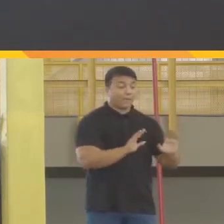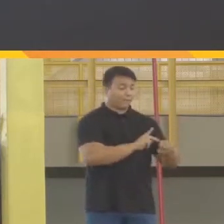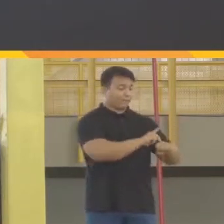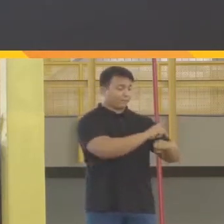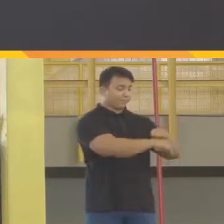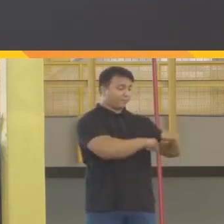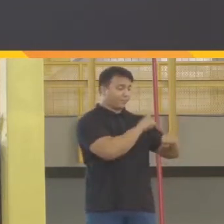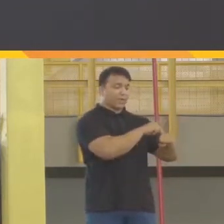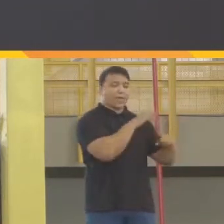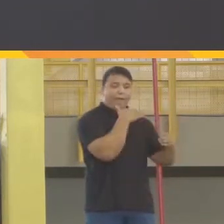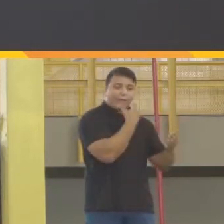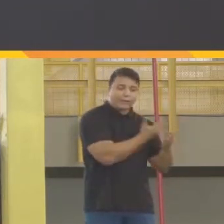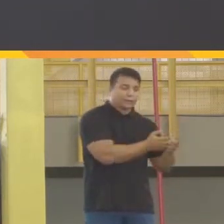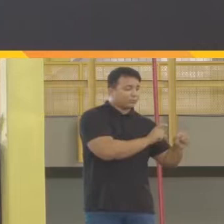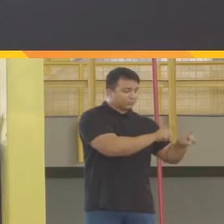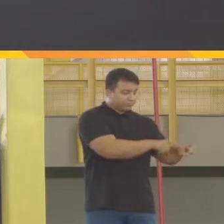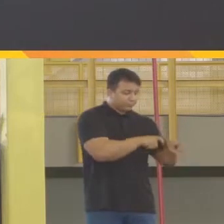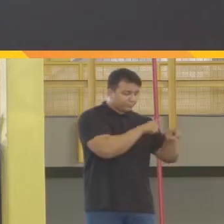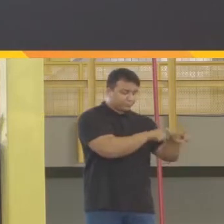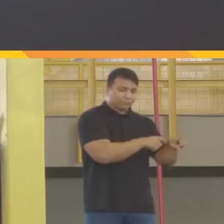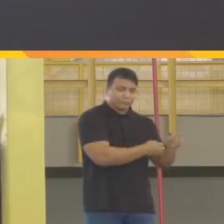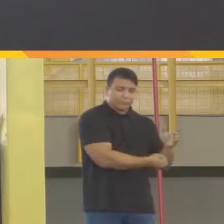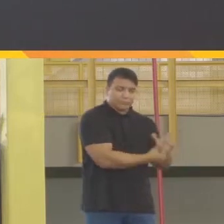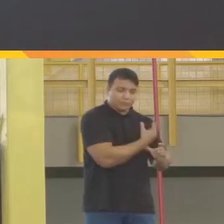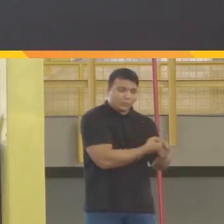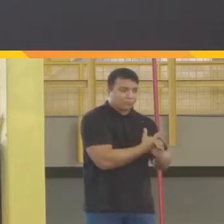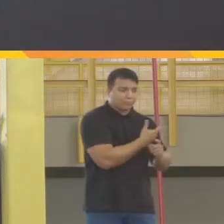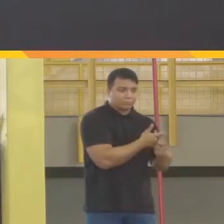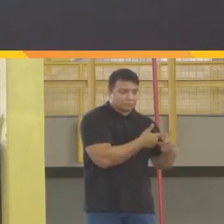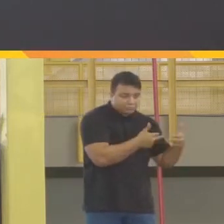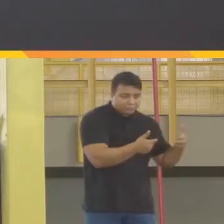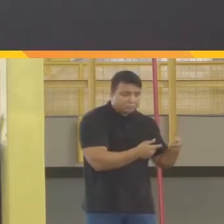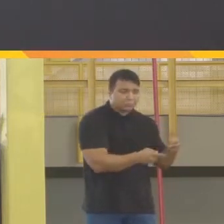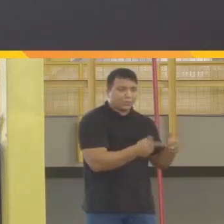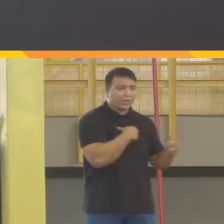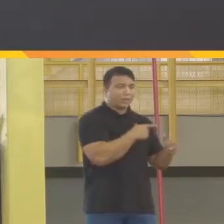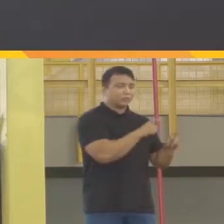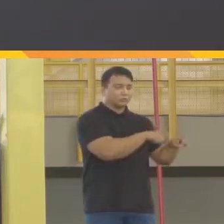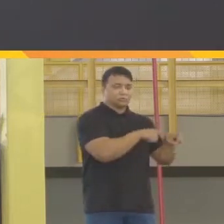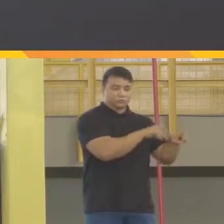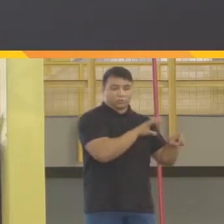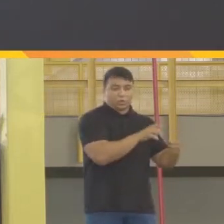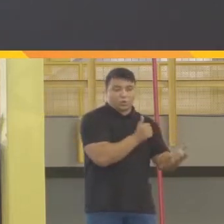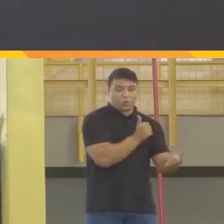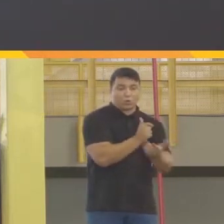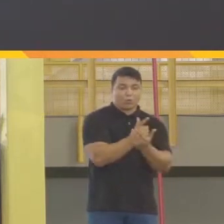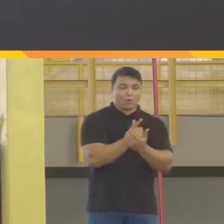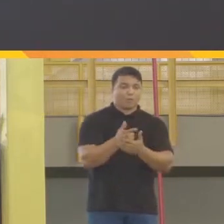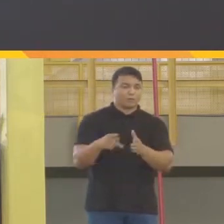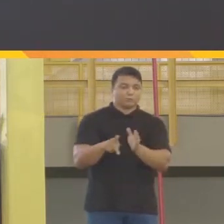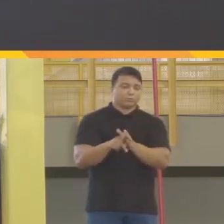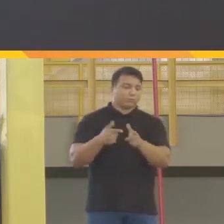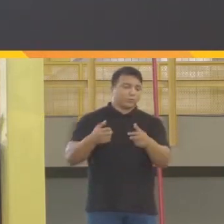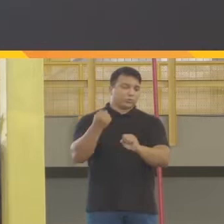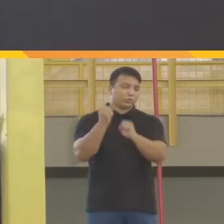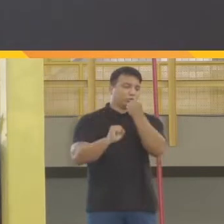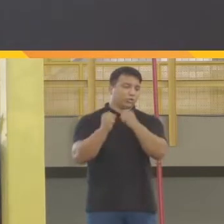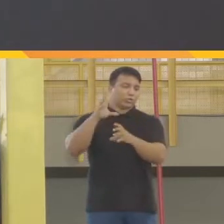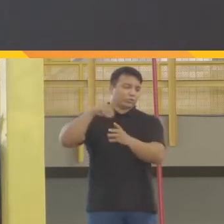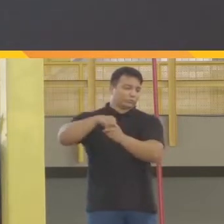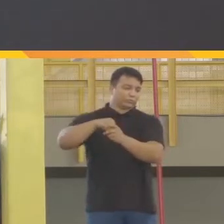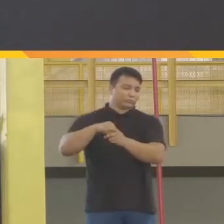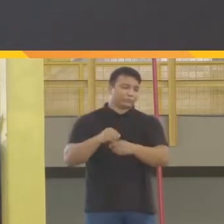país agrário, produtor de gêneros agrários e comprador de gêneros manufaturados. Mas mesmo